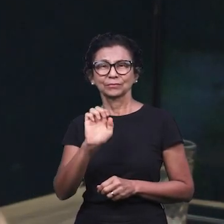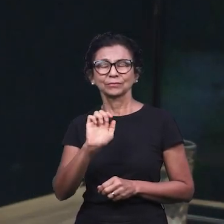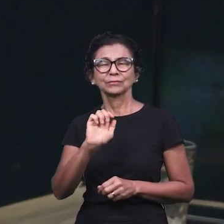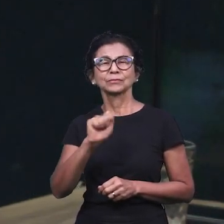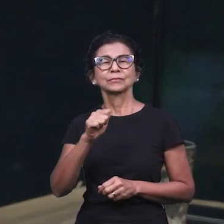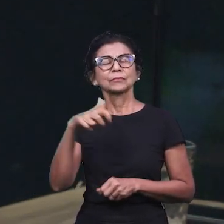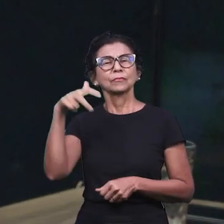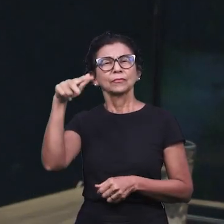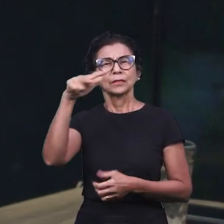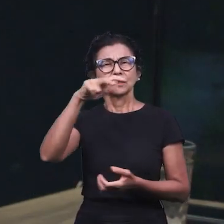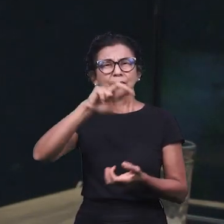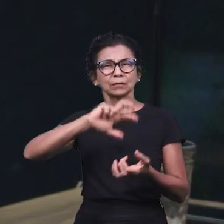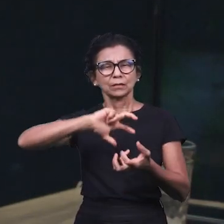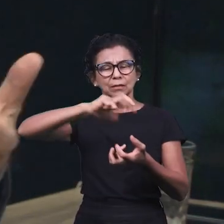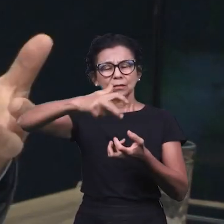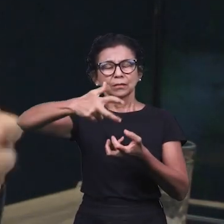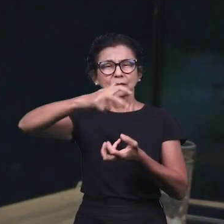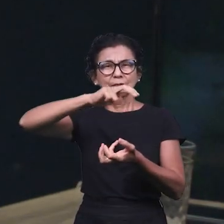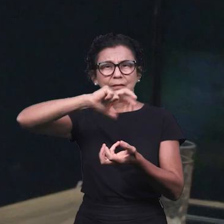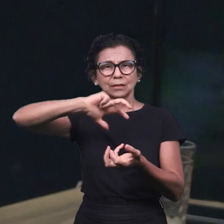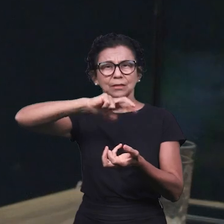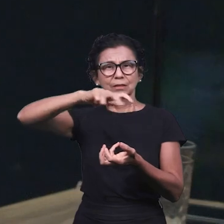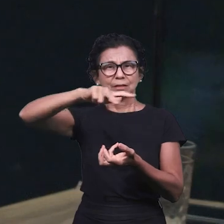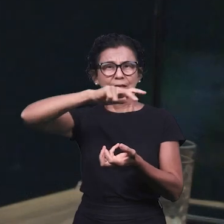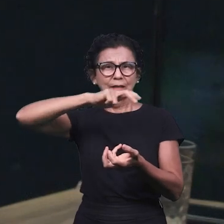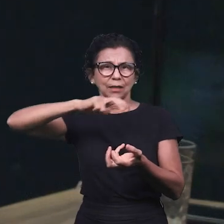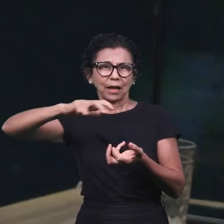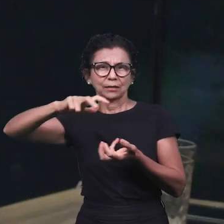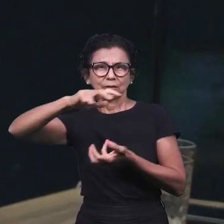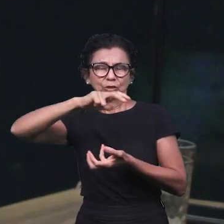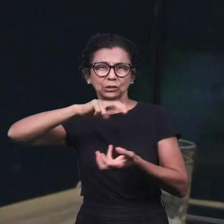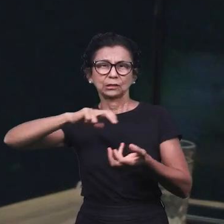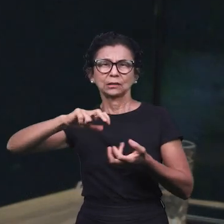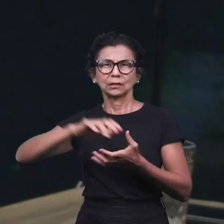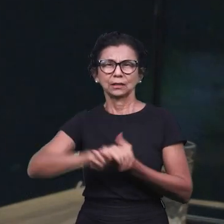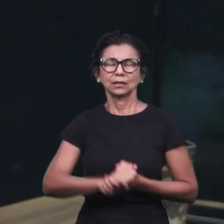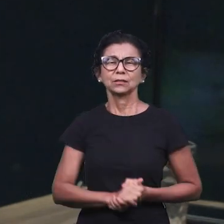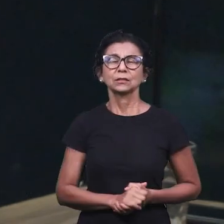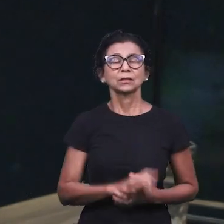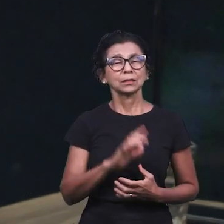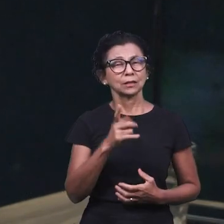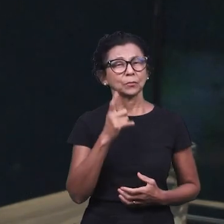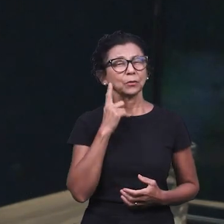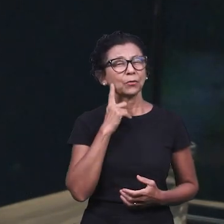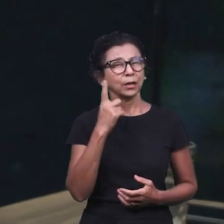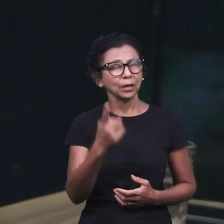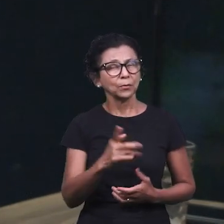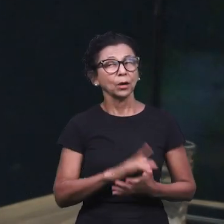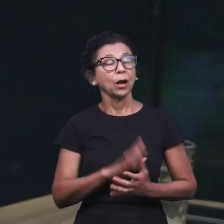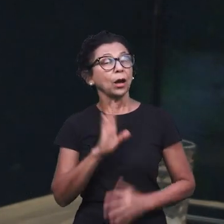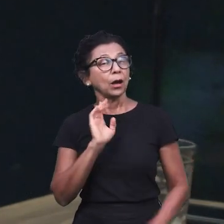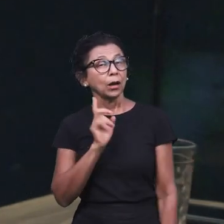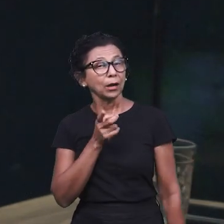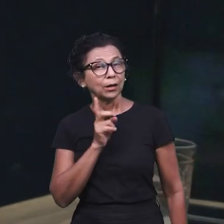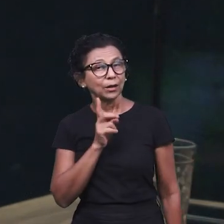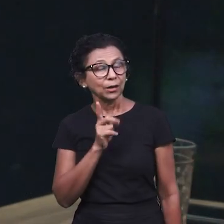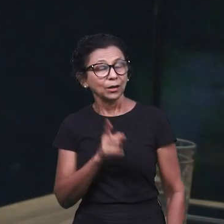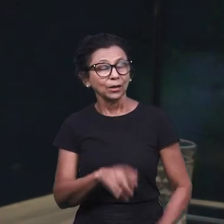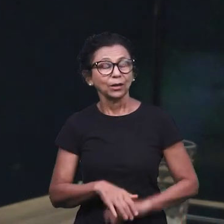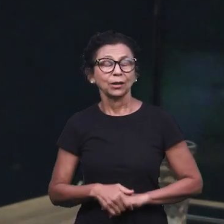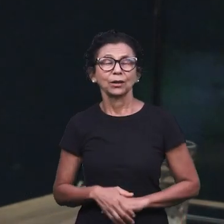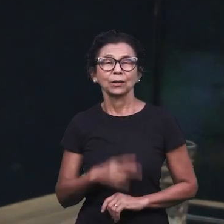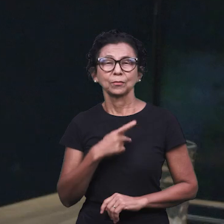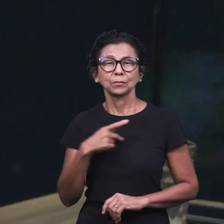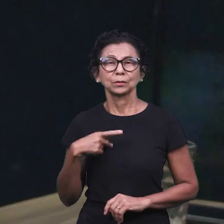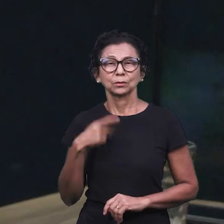ouvem falar, todo início de seminário a gente vê ali o pastor Luiz Eugênio dizendo: olha, este seminário está sendo